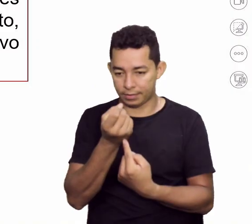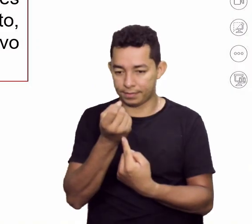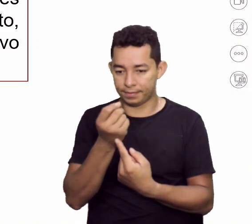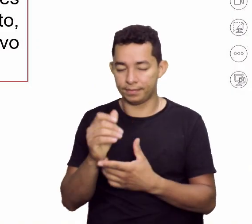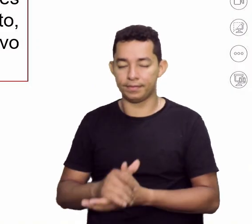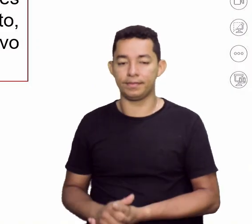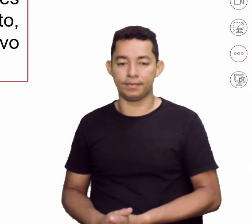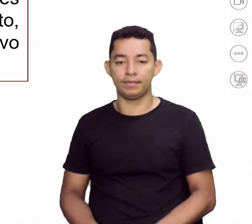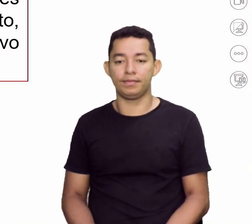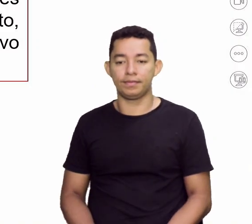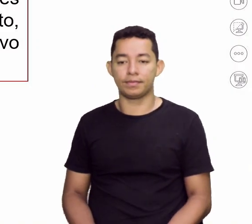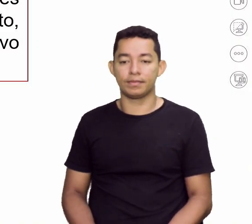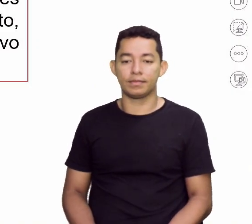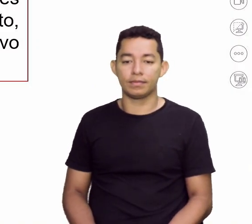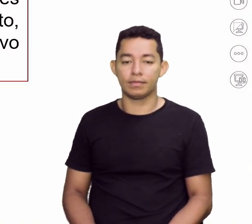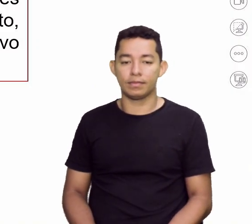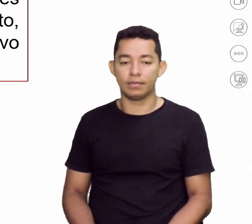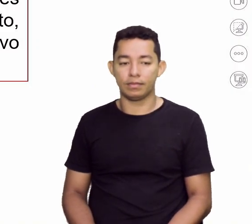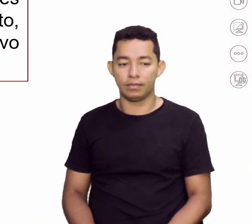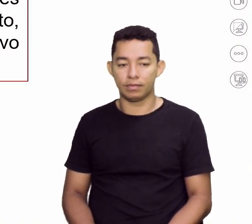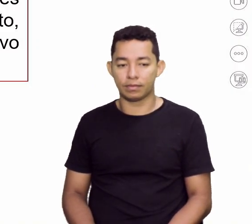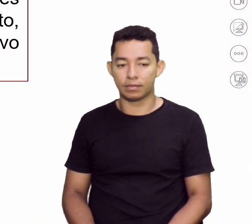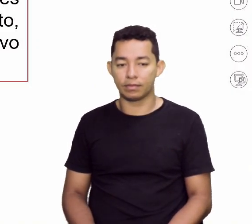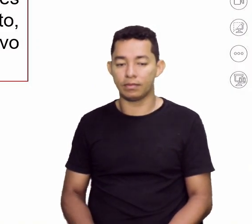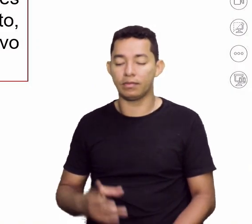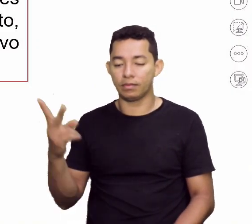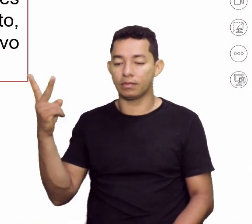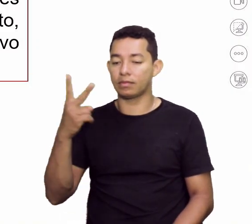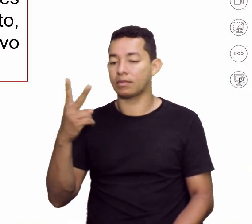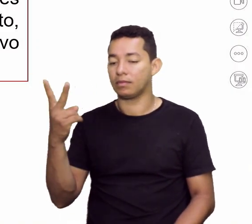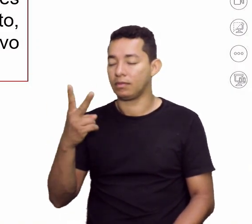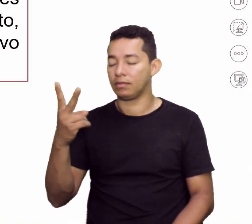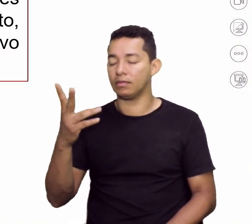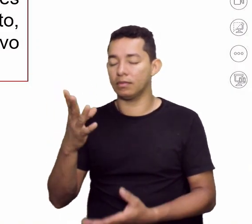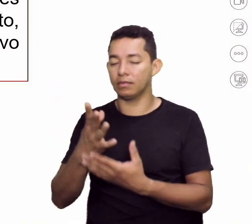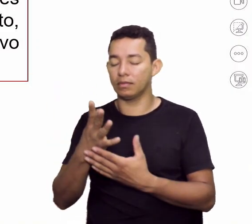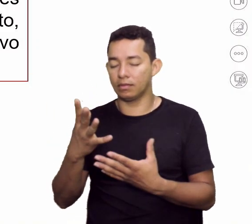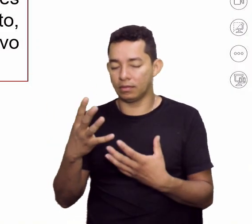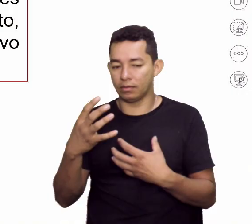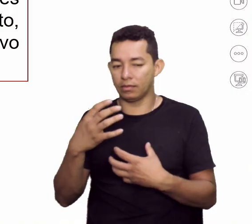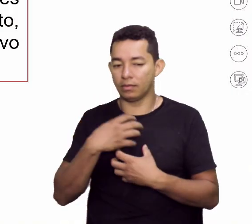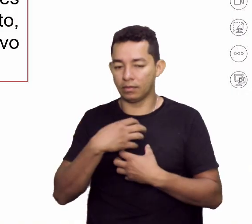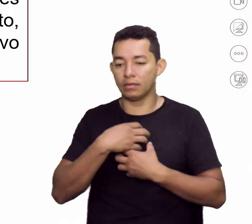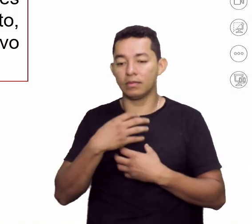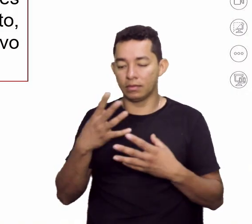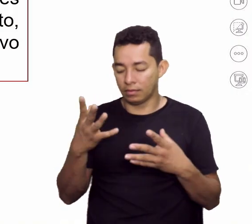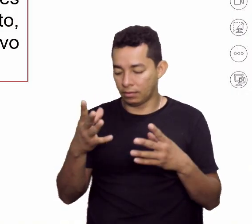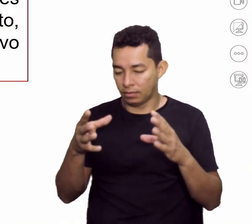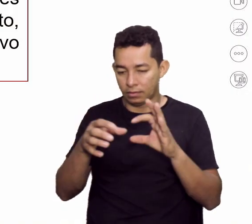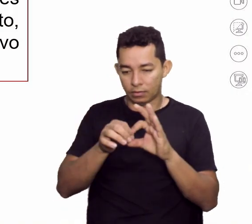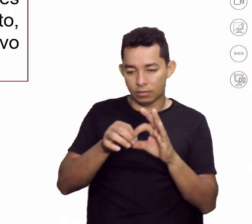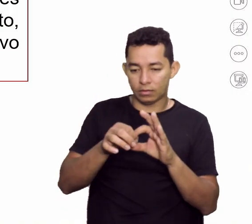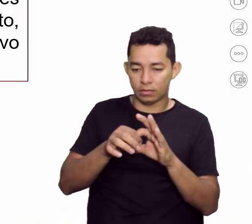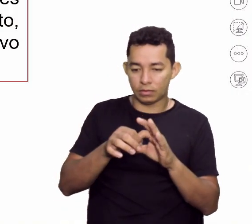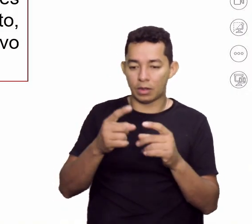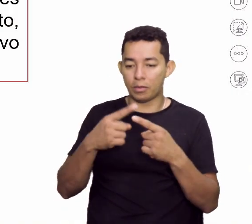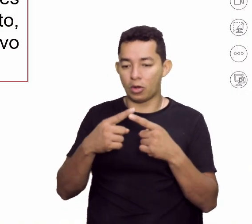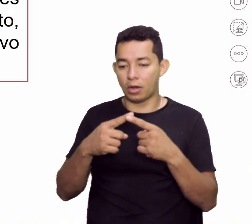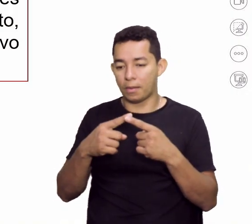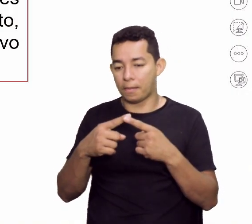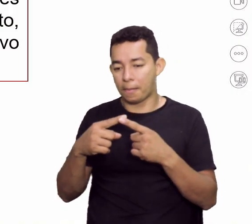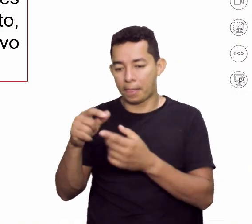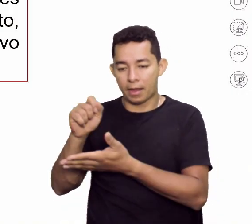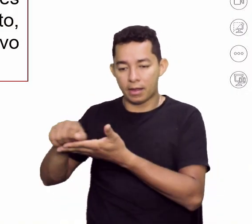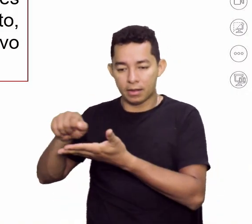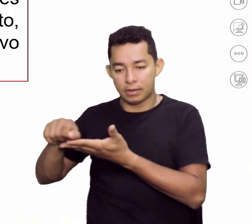Muitas vezes, estas duas expressões se completavam. Por quê? Porque